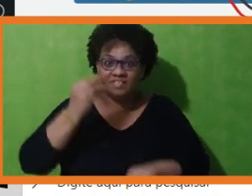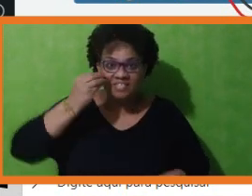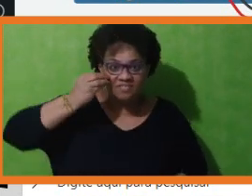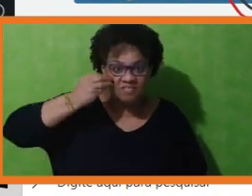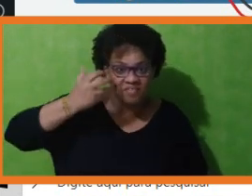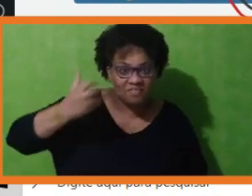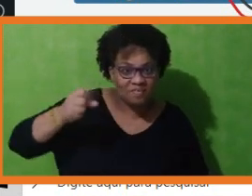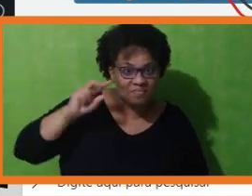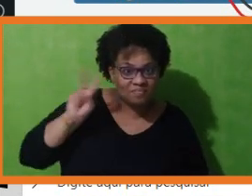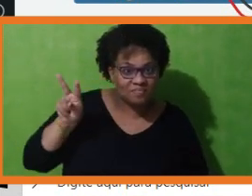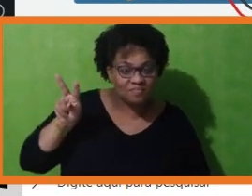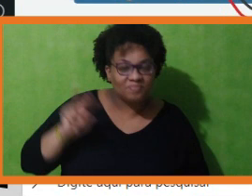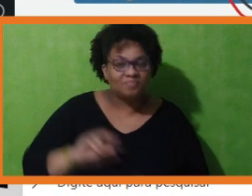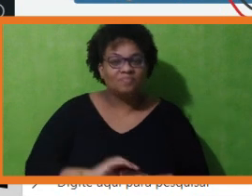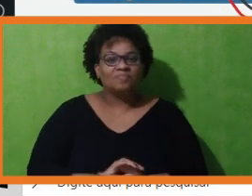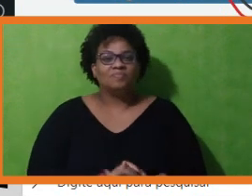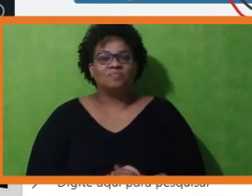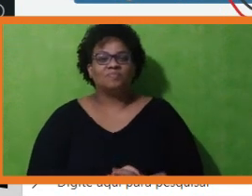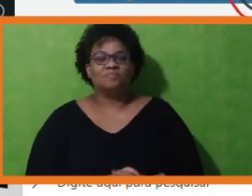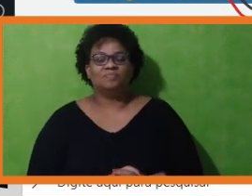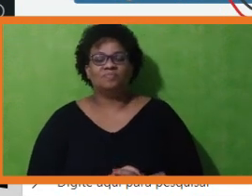vezes. Então, vamos lá.